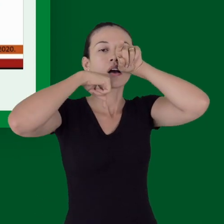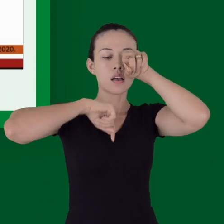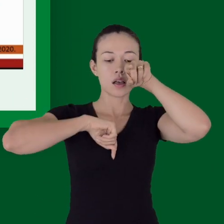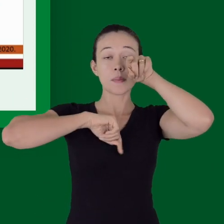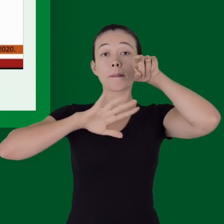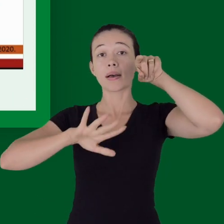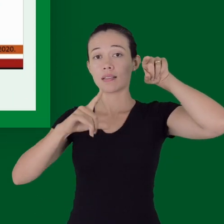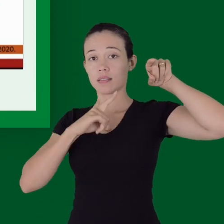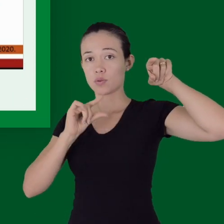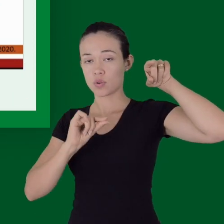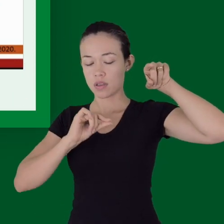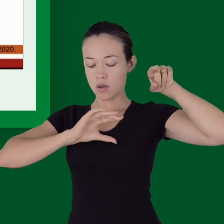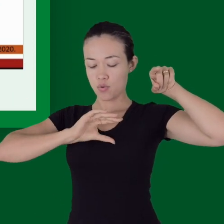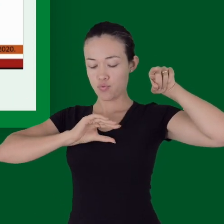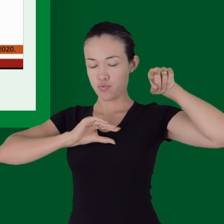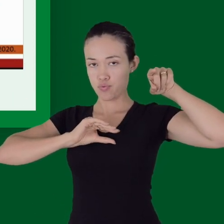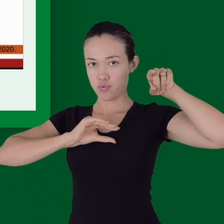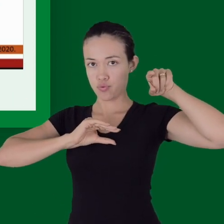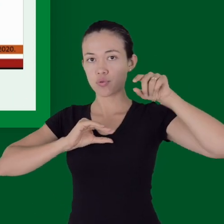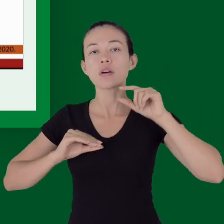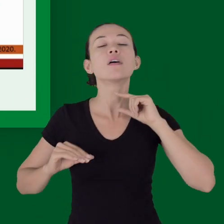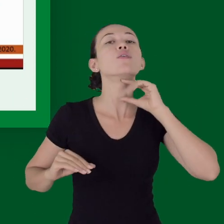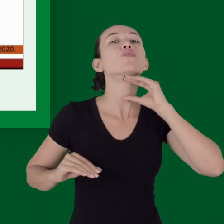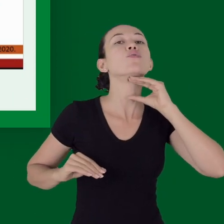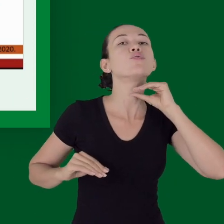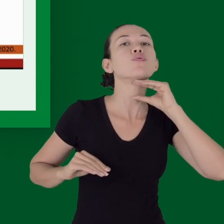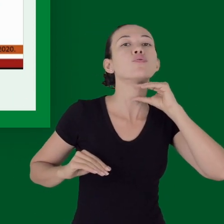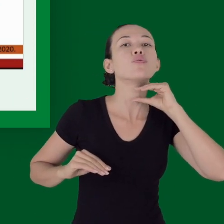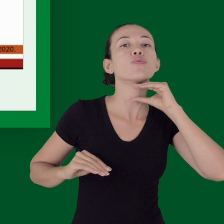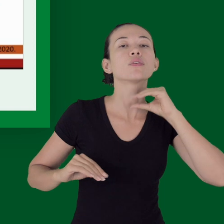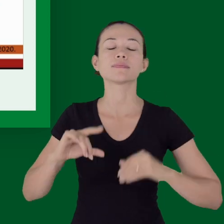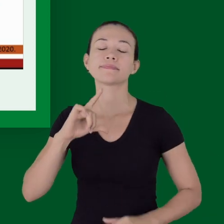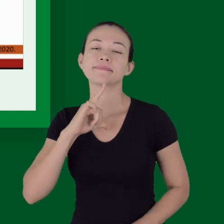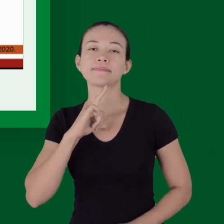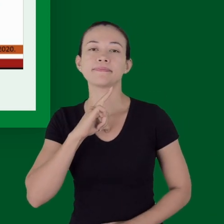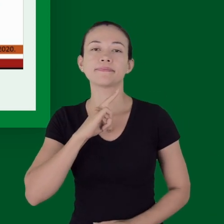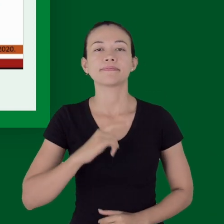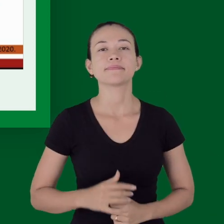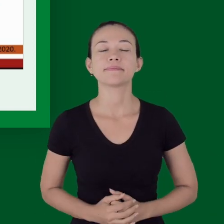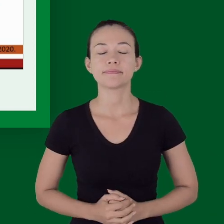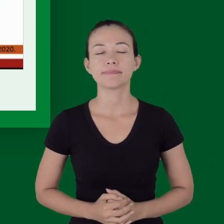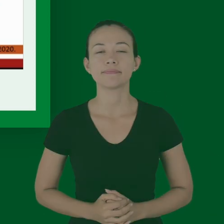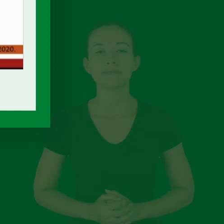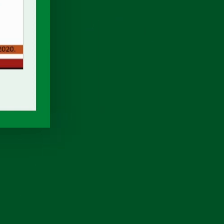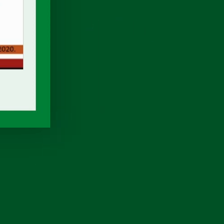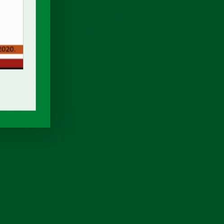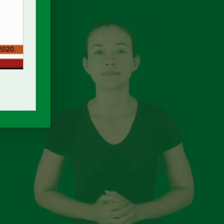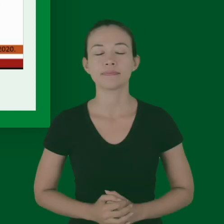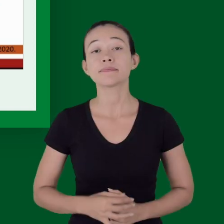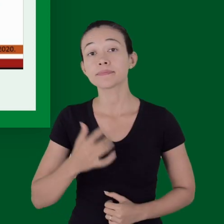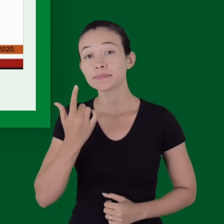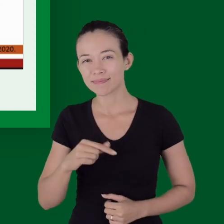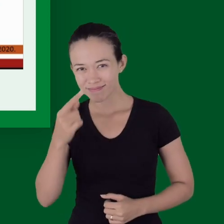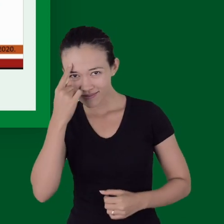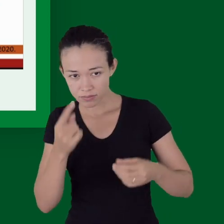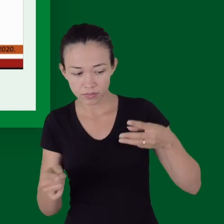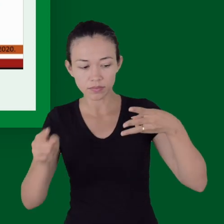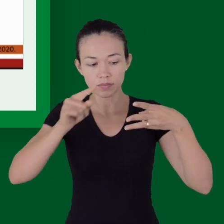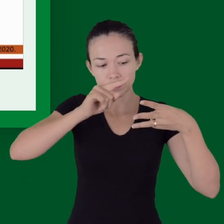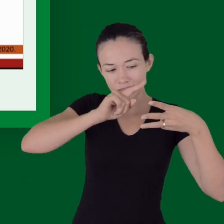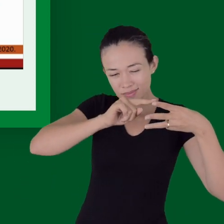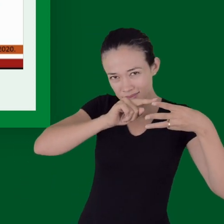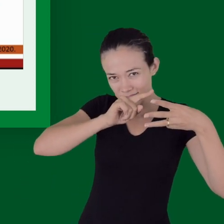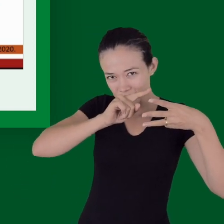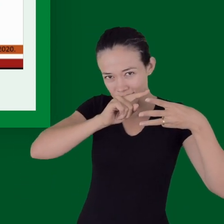O Combitube ainda tem alguns modelos que tem um orifício na abertura esofágica distal, que permite a gente passar uma sonda por